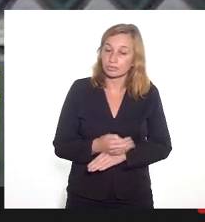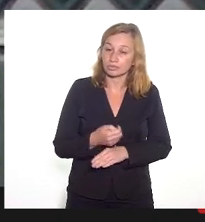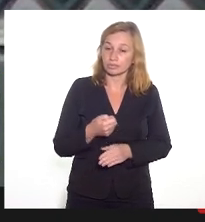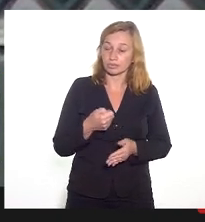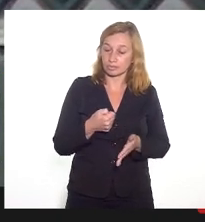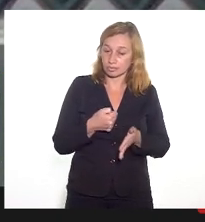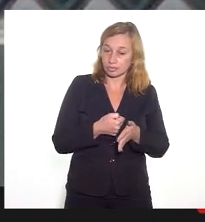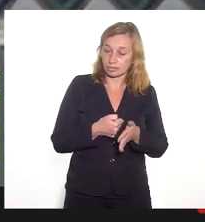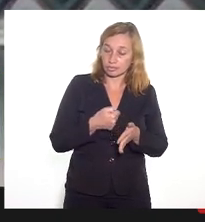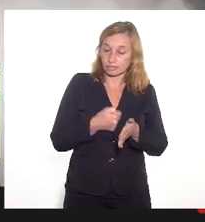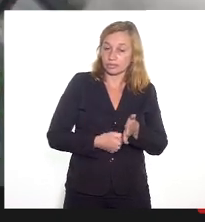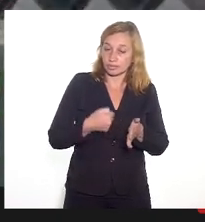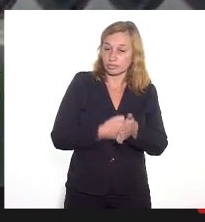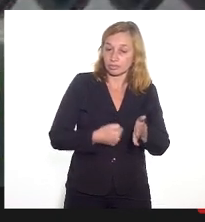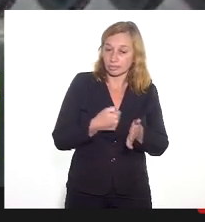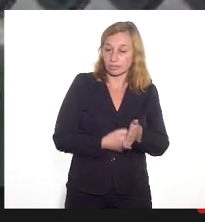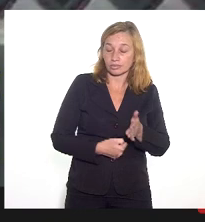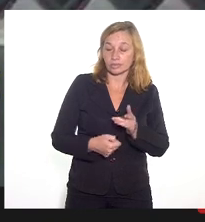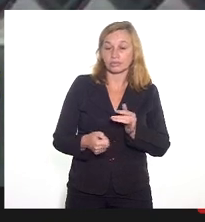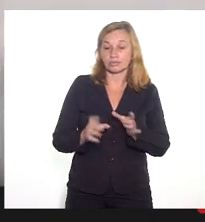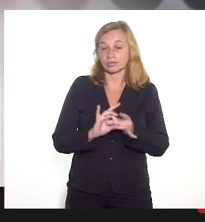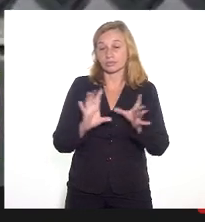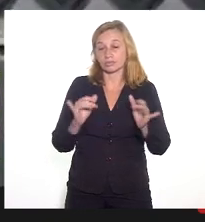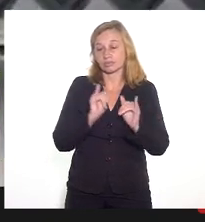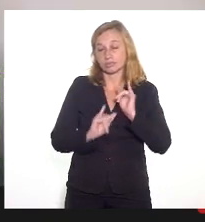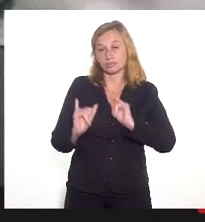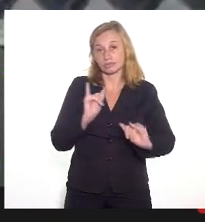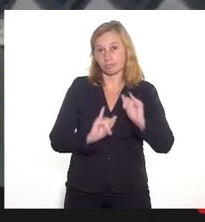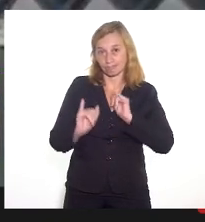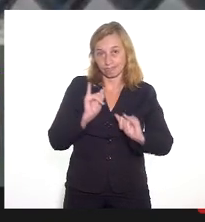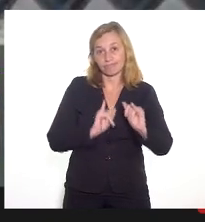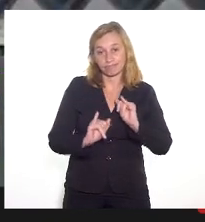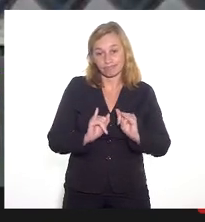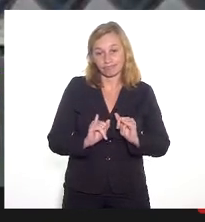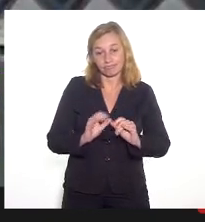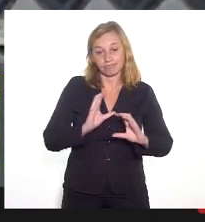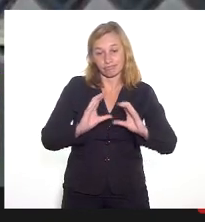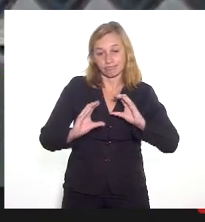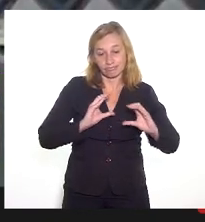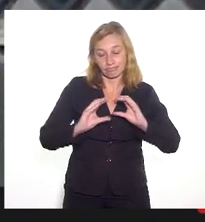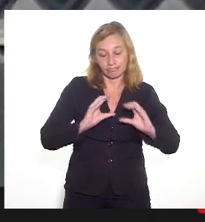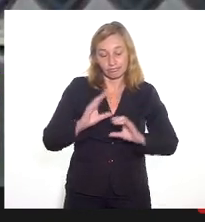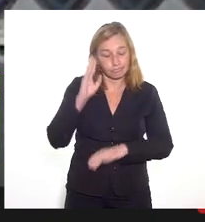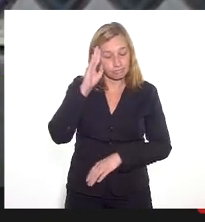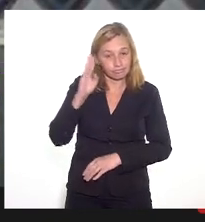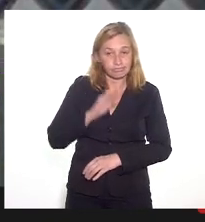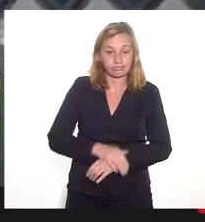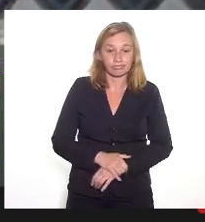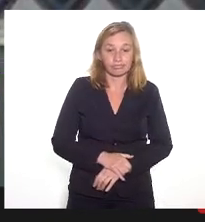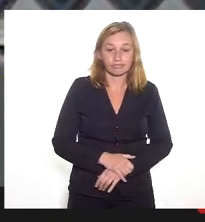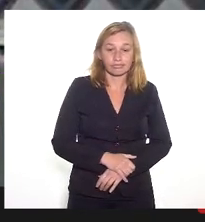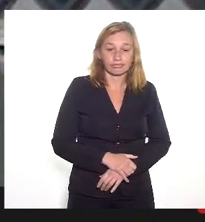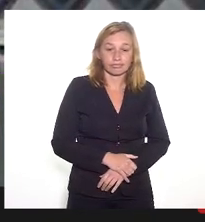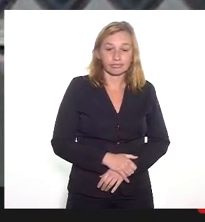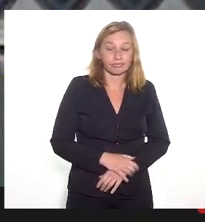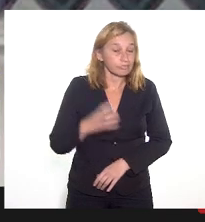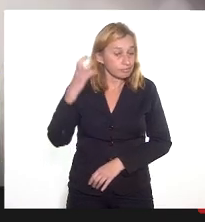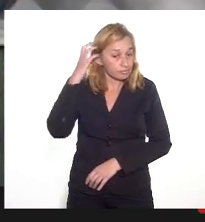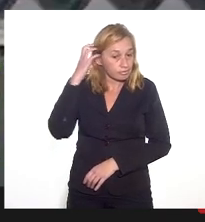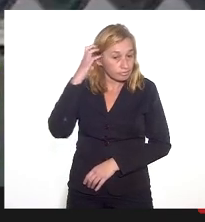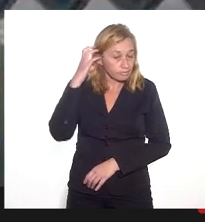da democratização da informação, a democratização da comunicação fundamental. Primeiro a gente começa com a Rádio